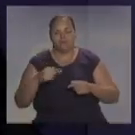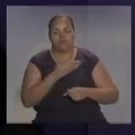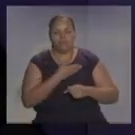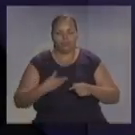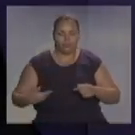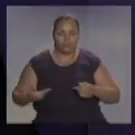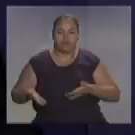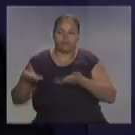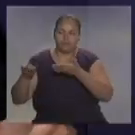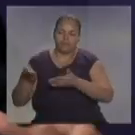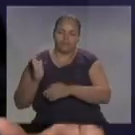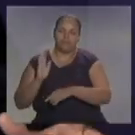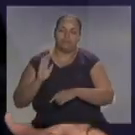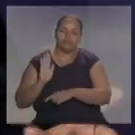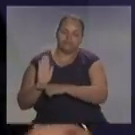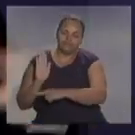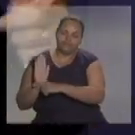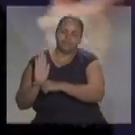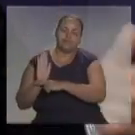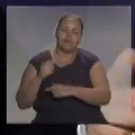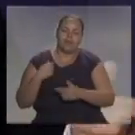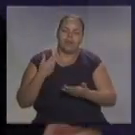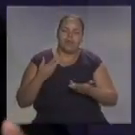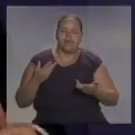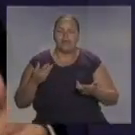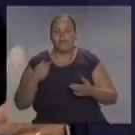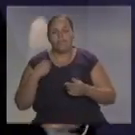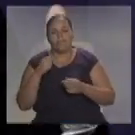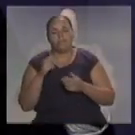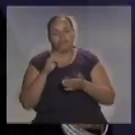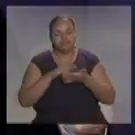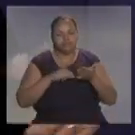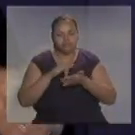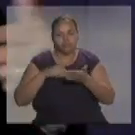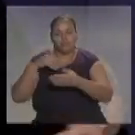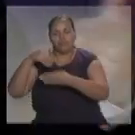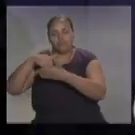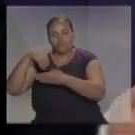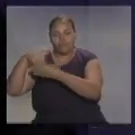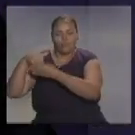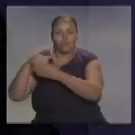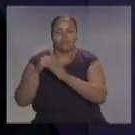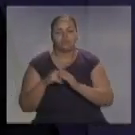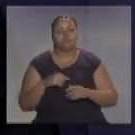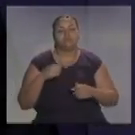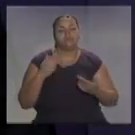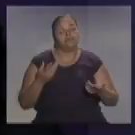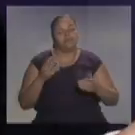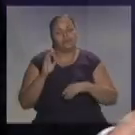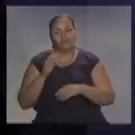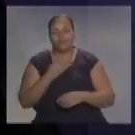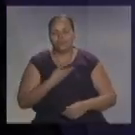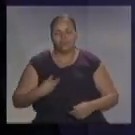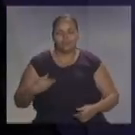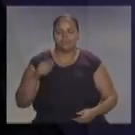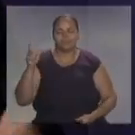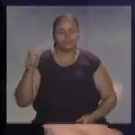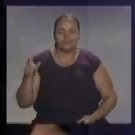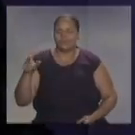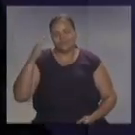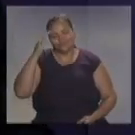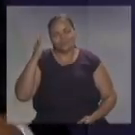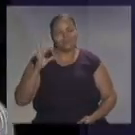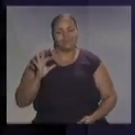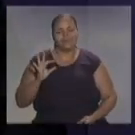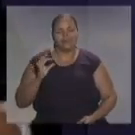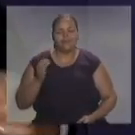esse governo, se a gente vota matérias importantes para que possamos dar governabilidade, e se o governador não